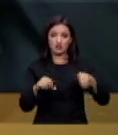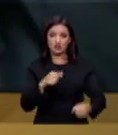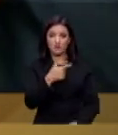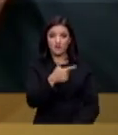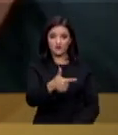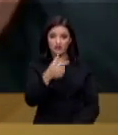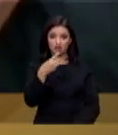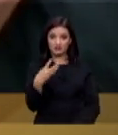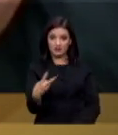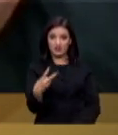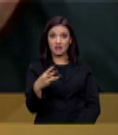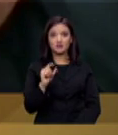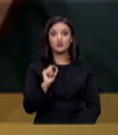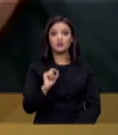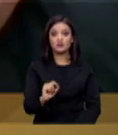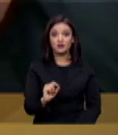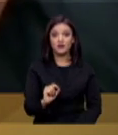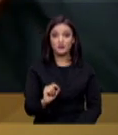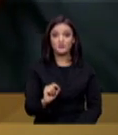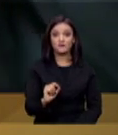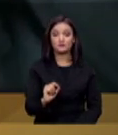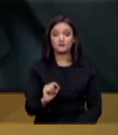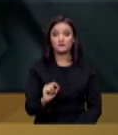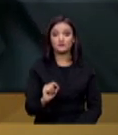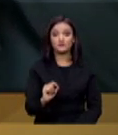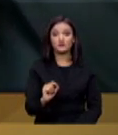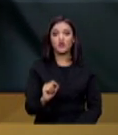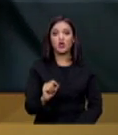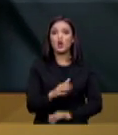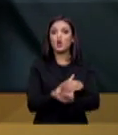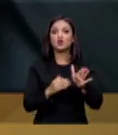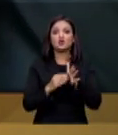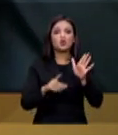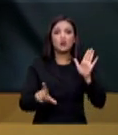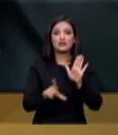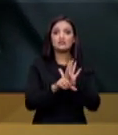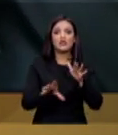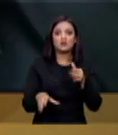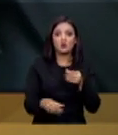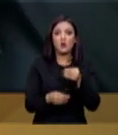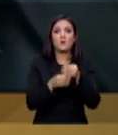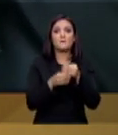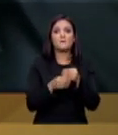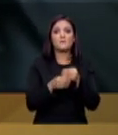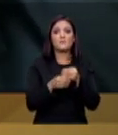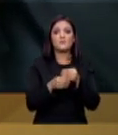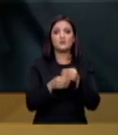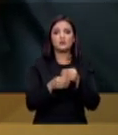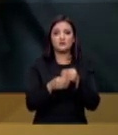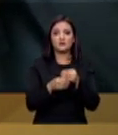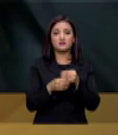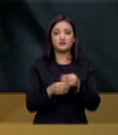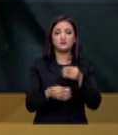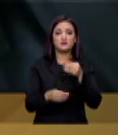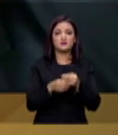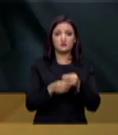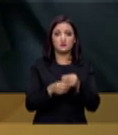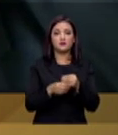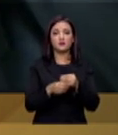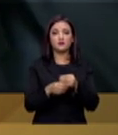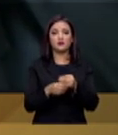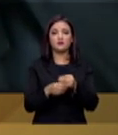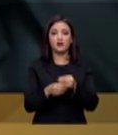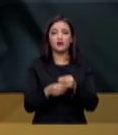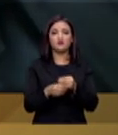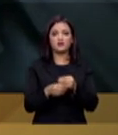23º expressamente revogado todas as leis complementares e ordinárias do Estado do Espírito Santo que